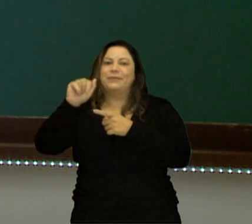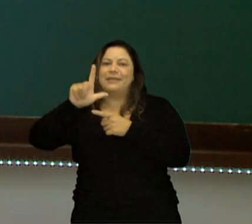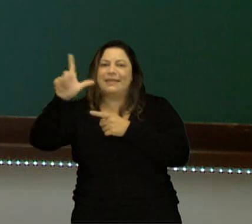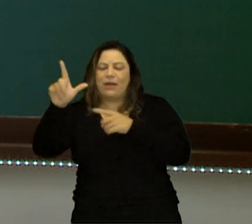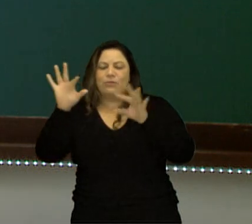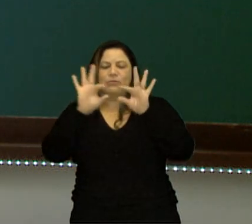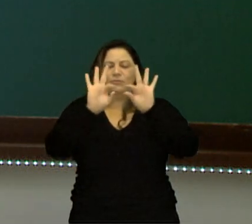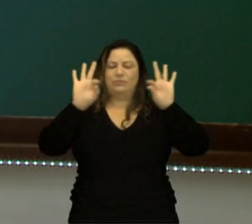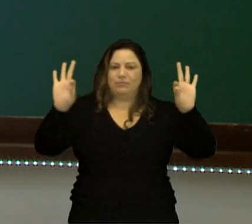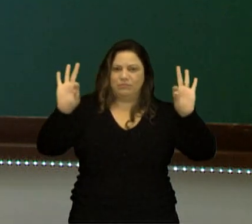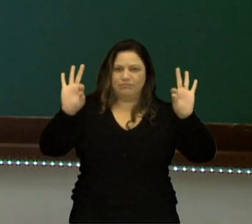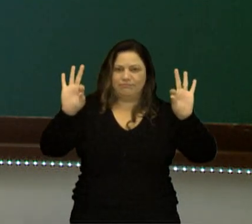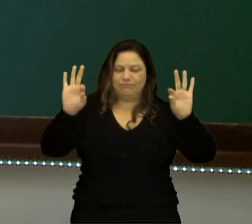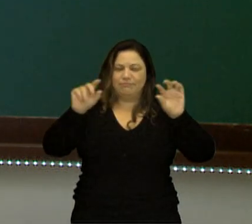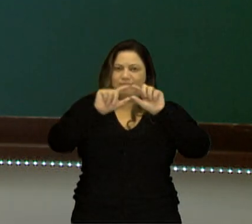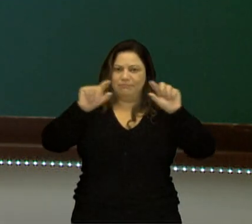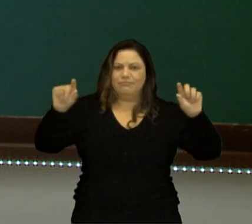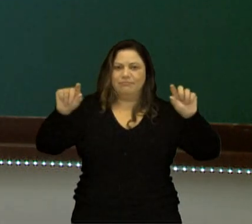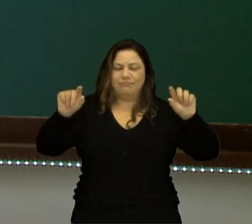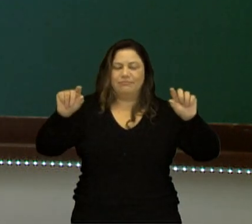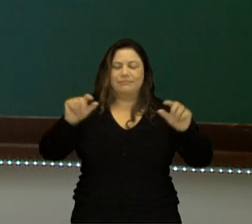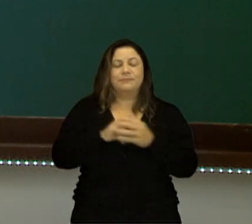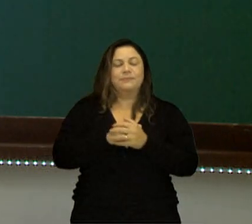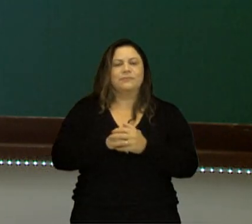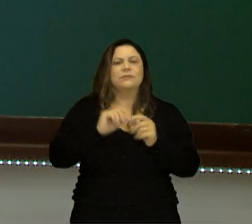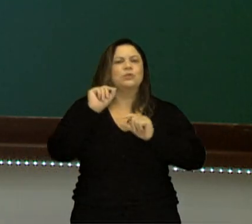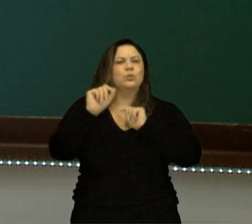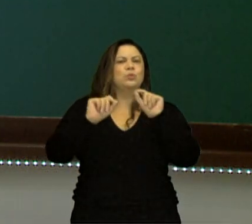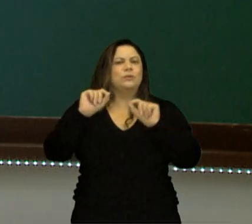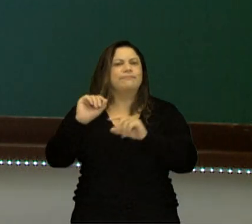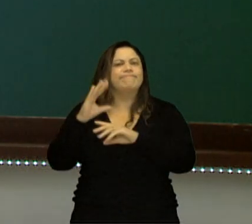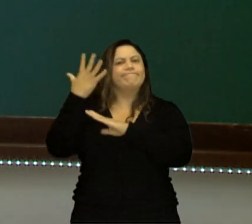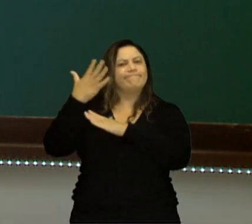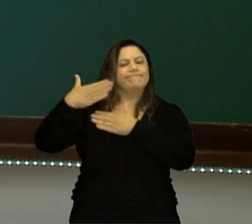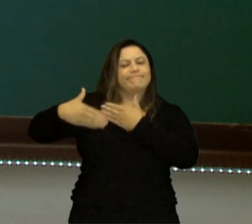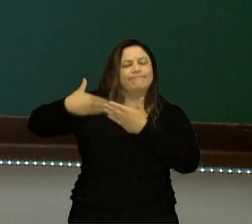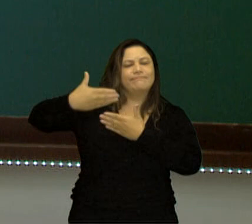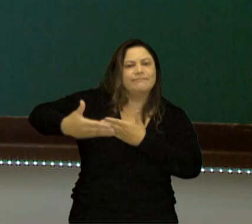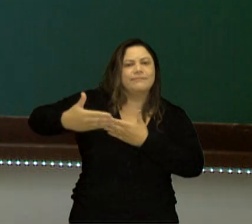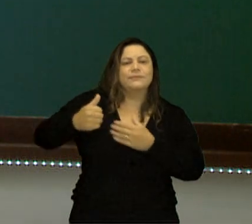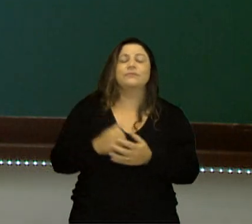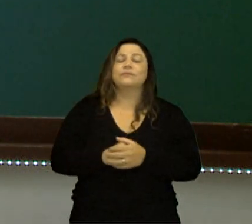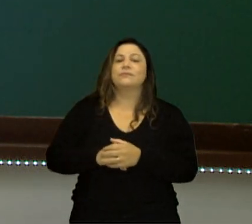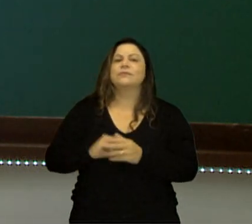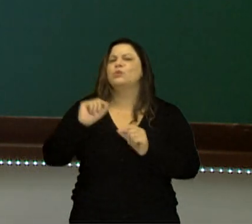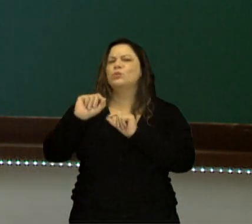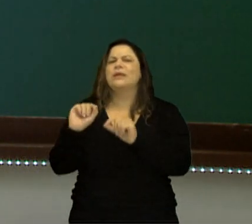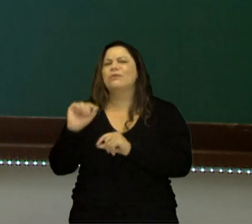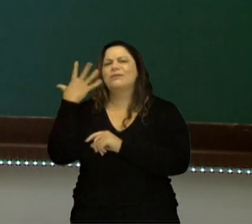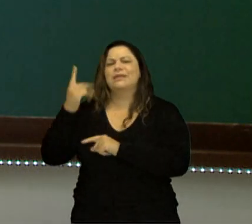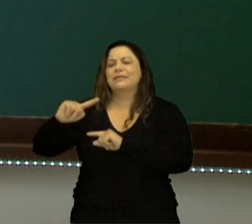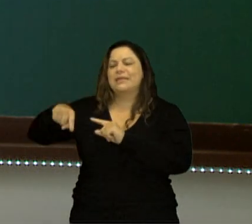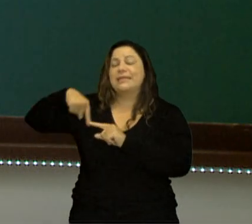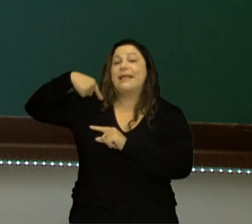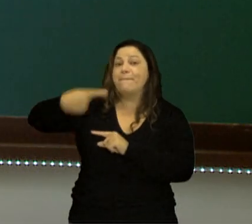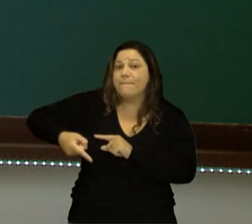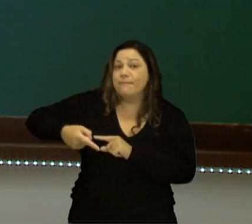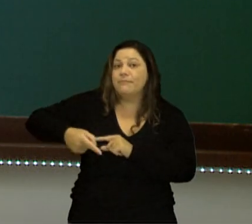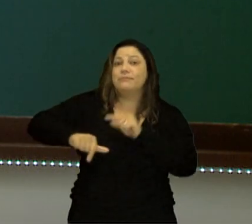Viu? Vocês perceberam que o texto ele começa com uma tensão, À noite, vamos voltar